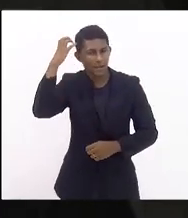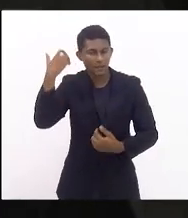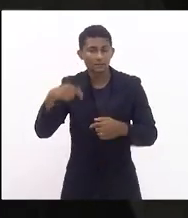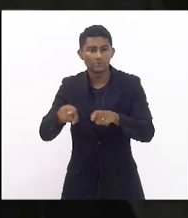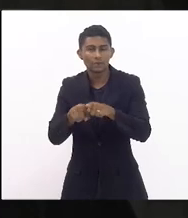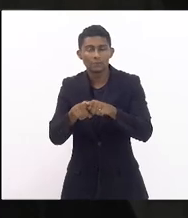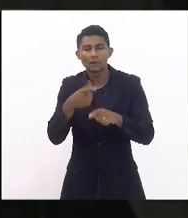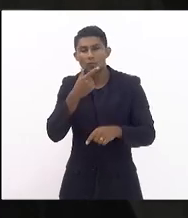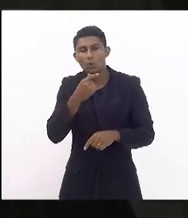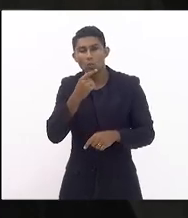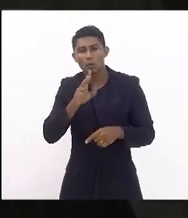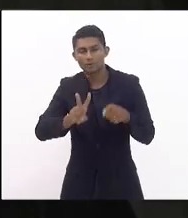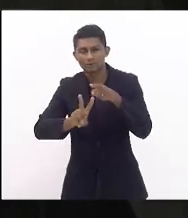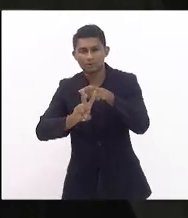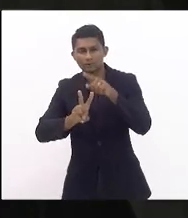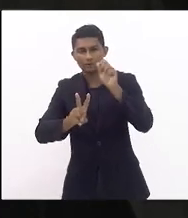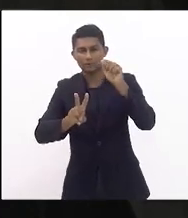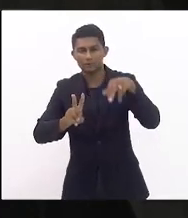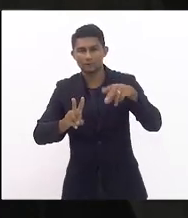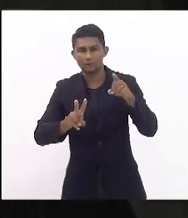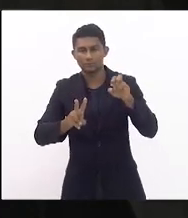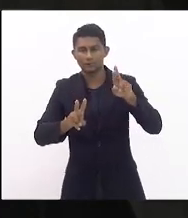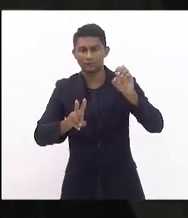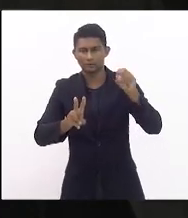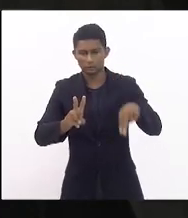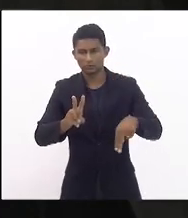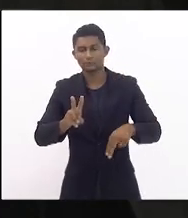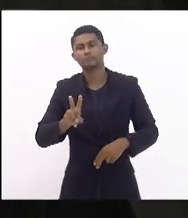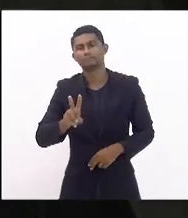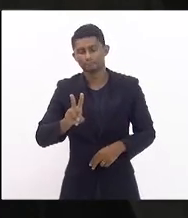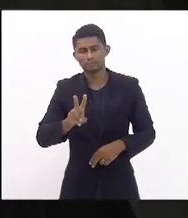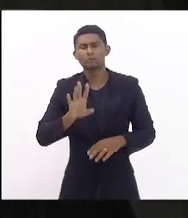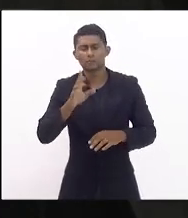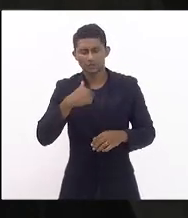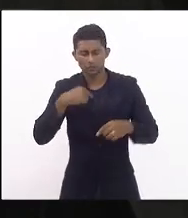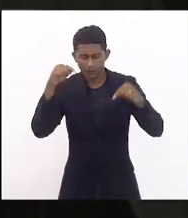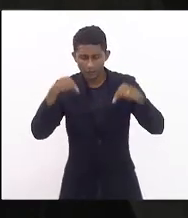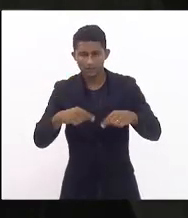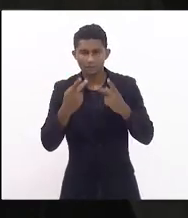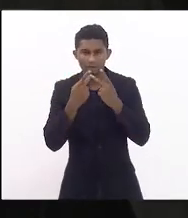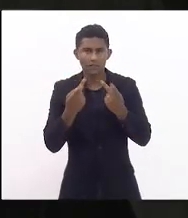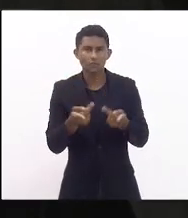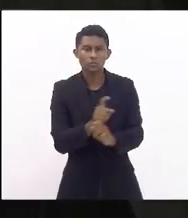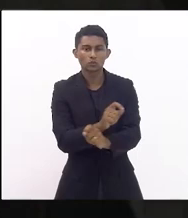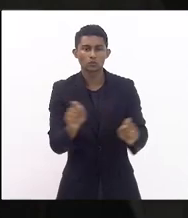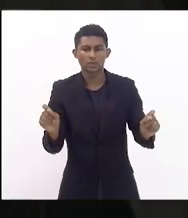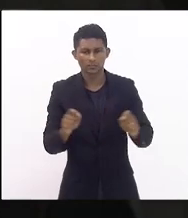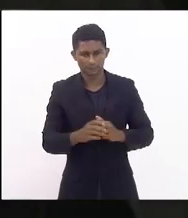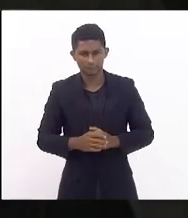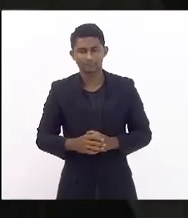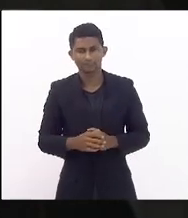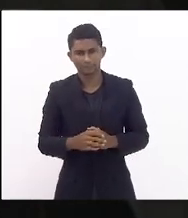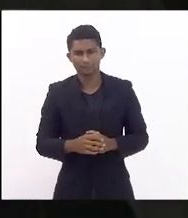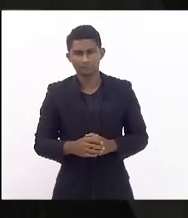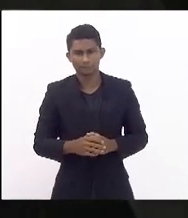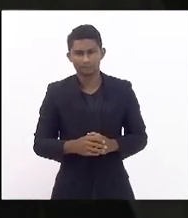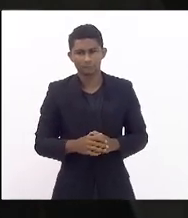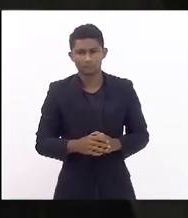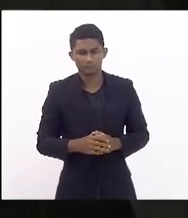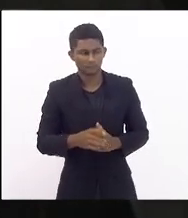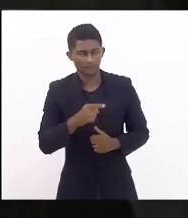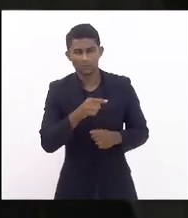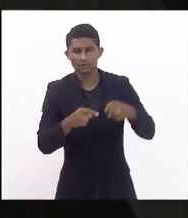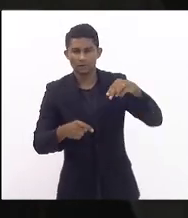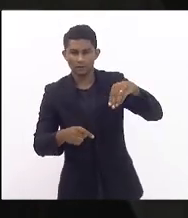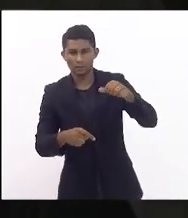quero aqui chamar a atenção para um aspecto, deputada Marta Rocha, que presidiu a expediente final antes de Vossa Excelência, deputada Lana, que foi chefe da Polícia